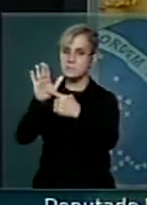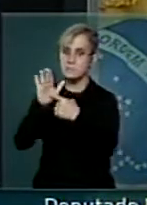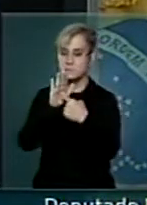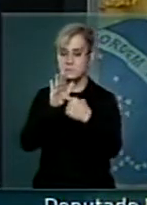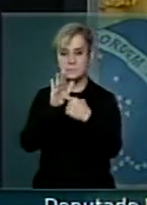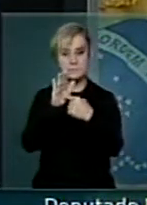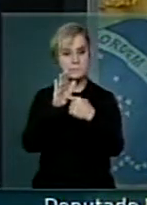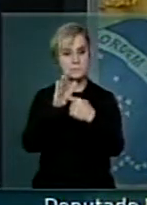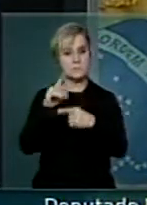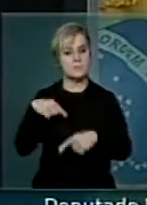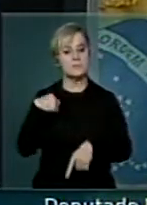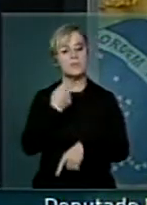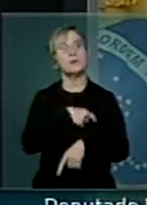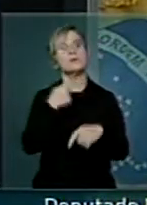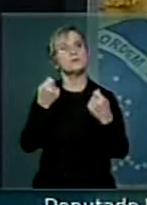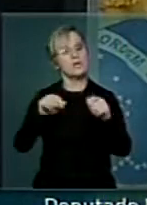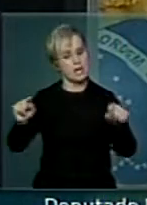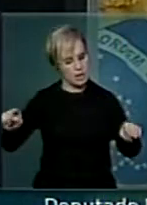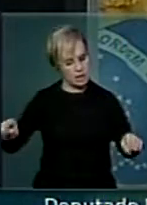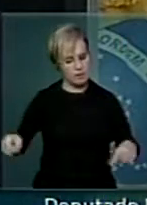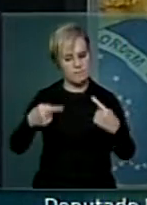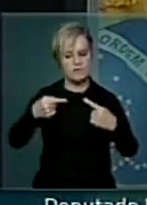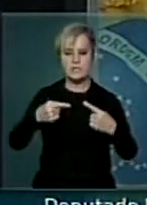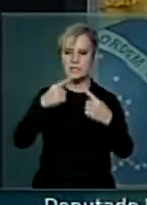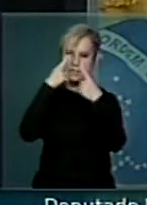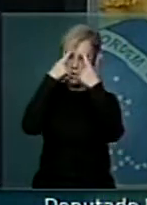precisamos enfrentar a violência contra a mulher,